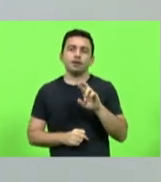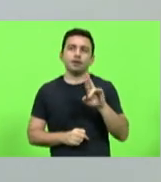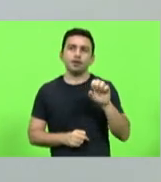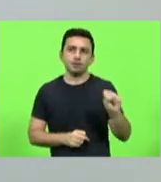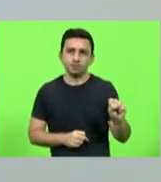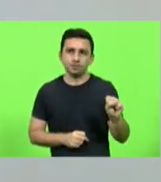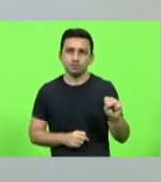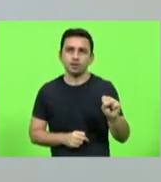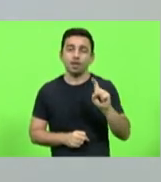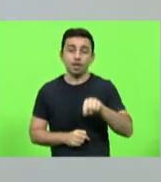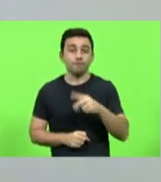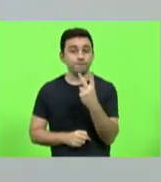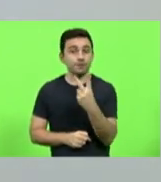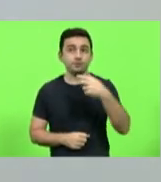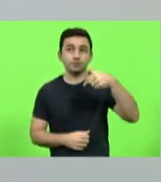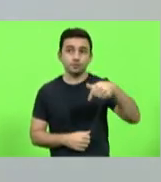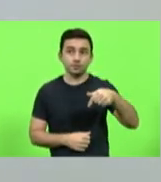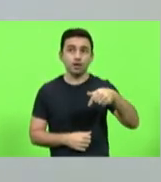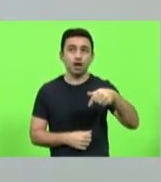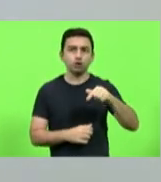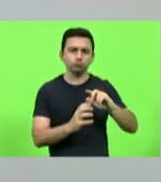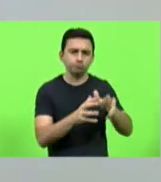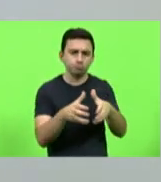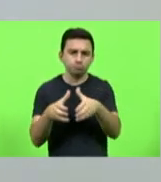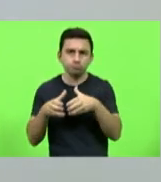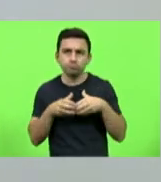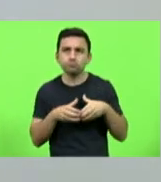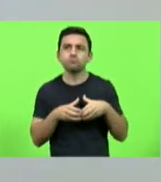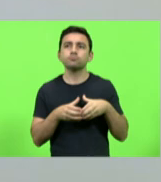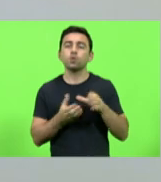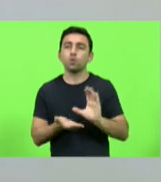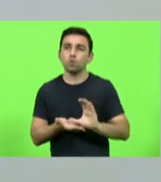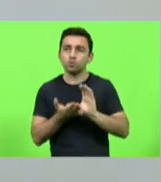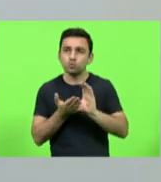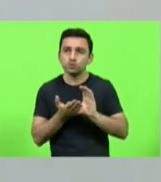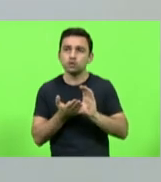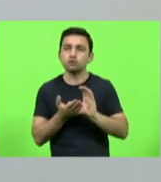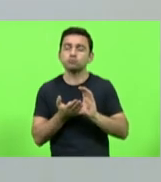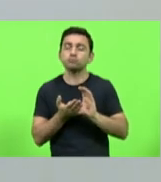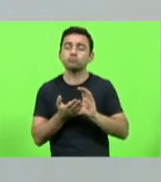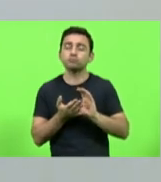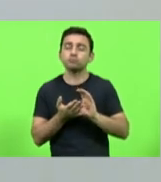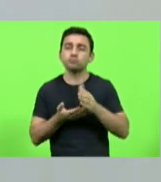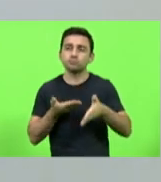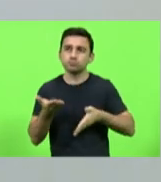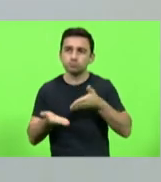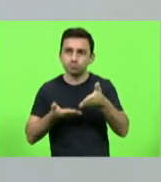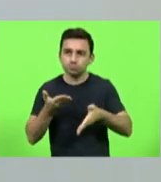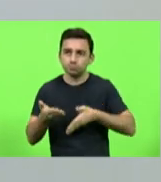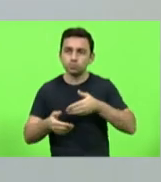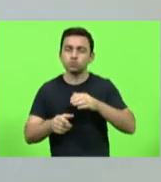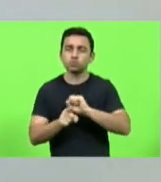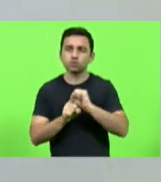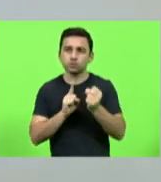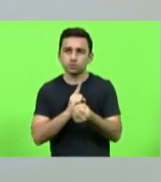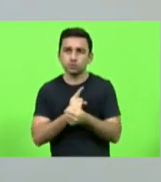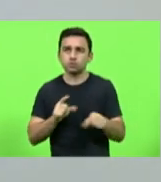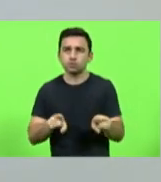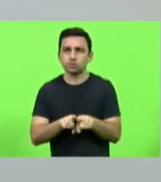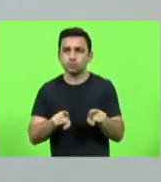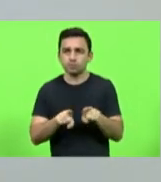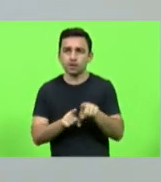compõe 27 conselhos regionais de serviço social e ainda a